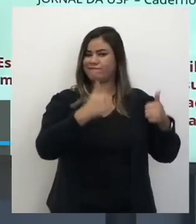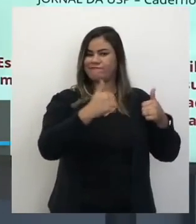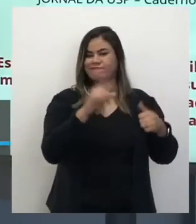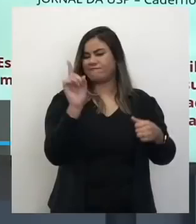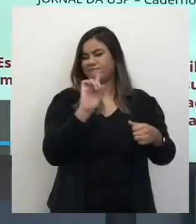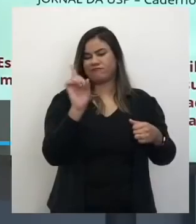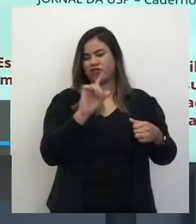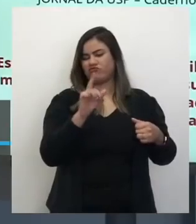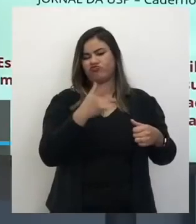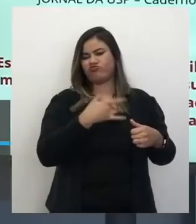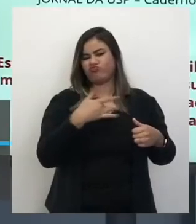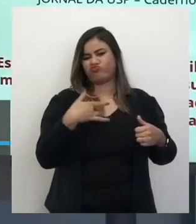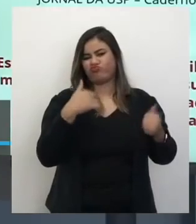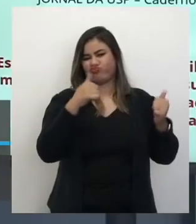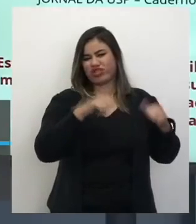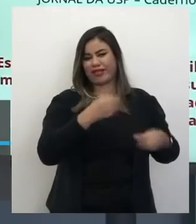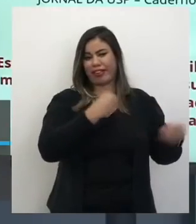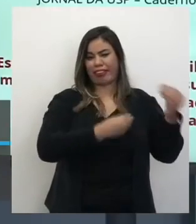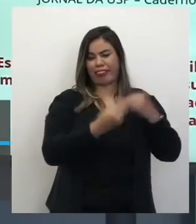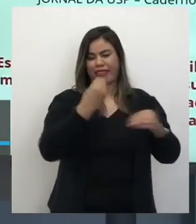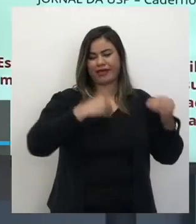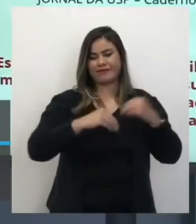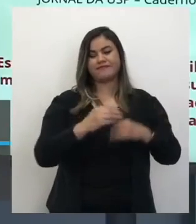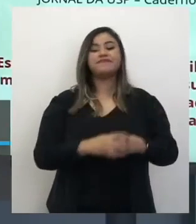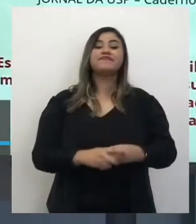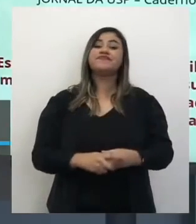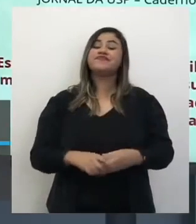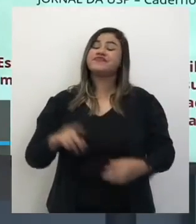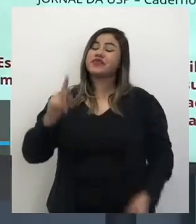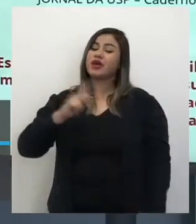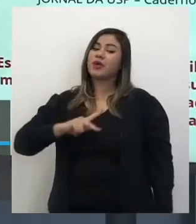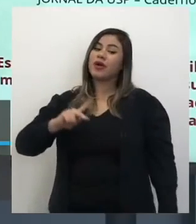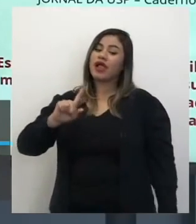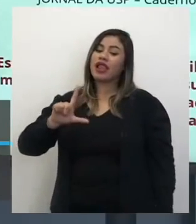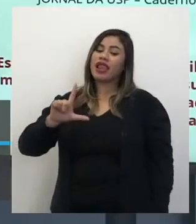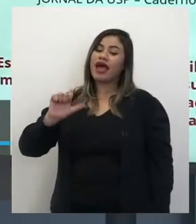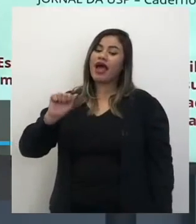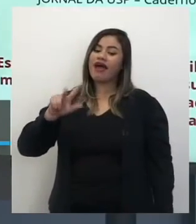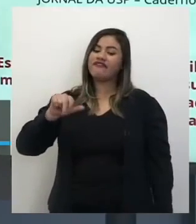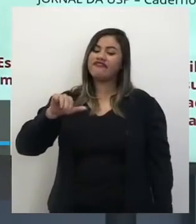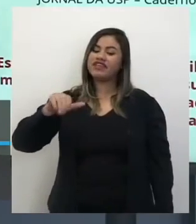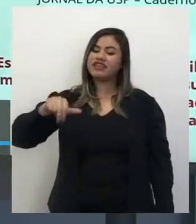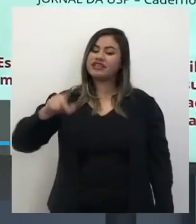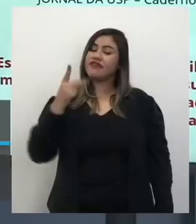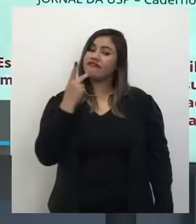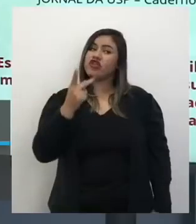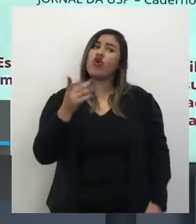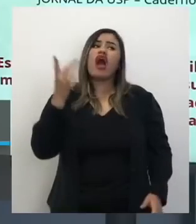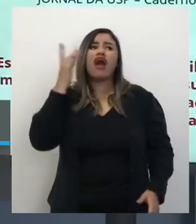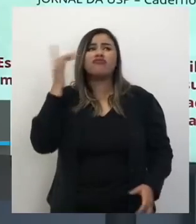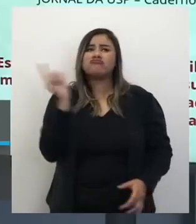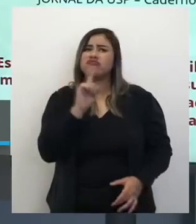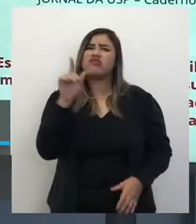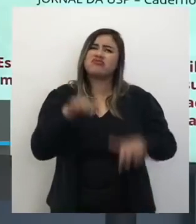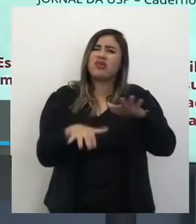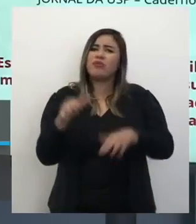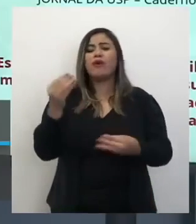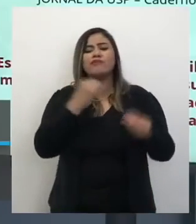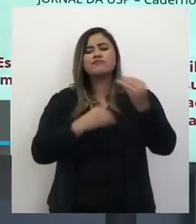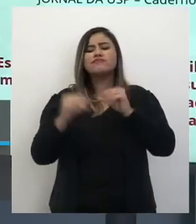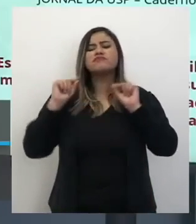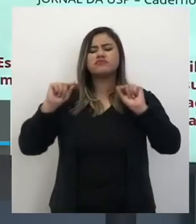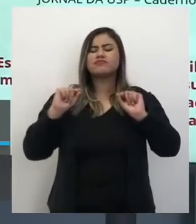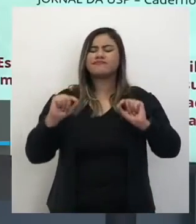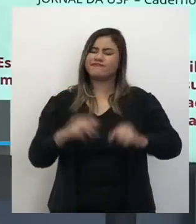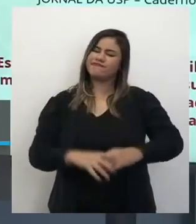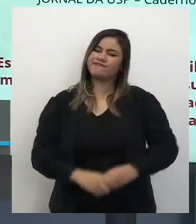viu? Lavínia, da Provaldirene. Acho que não, pois depende do que você come. A